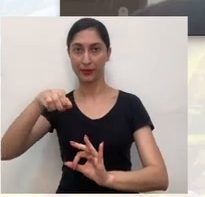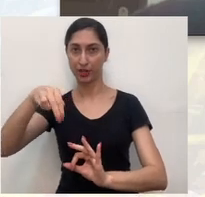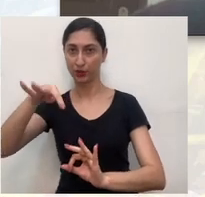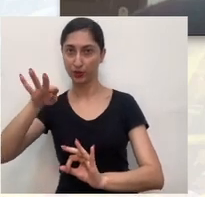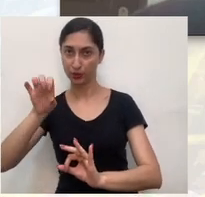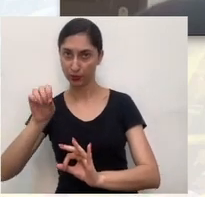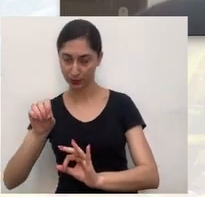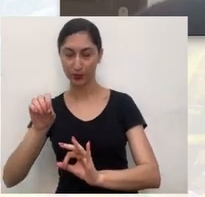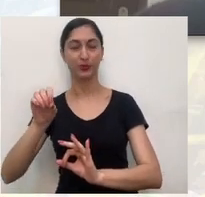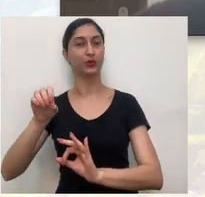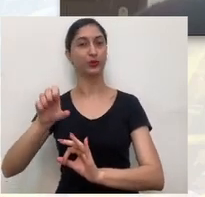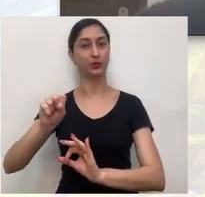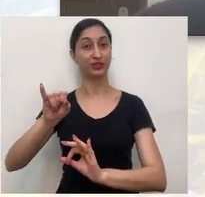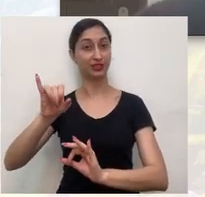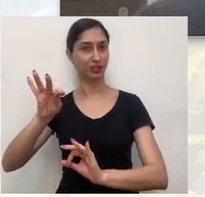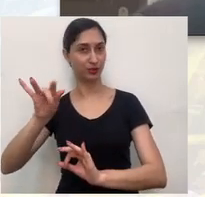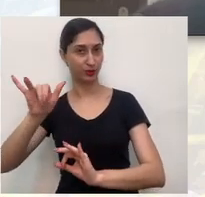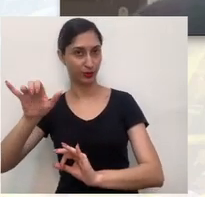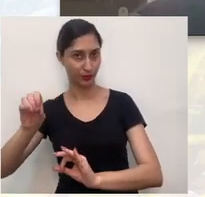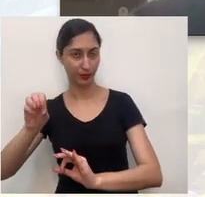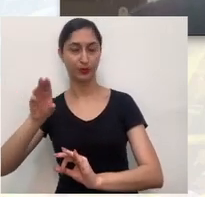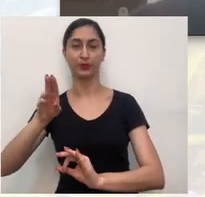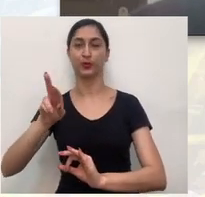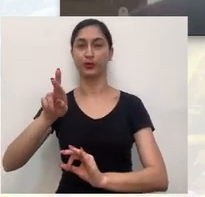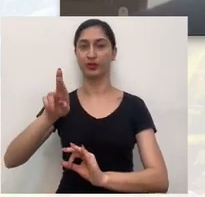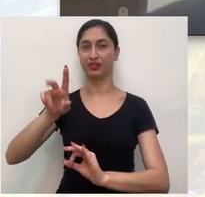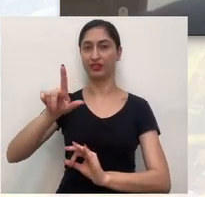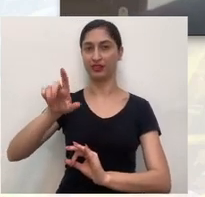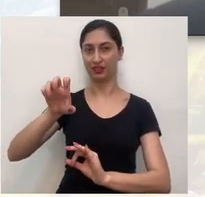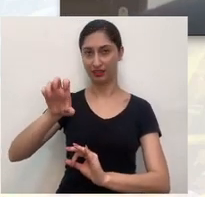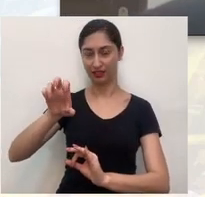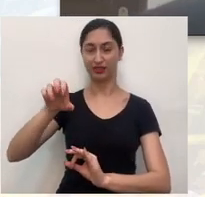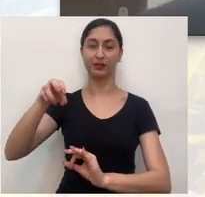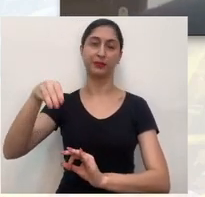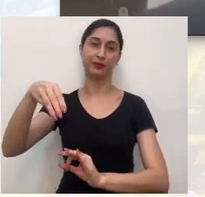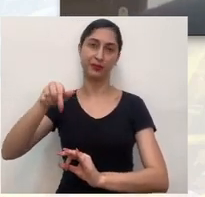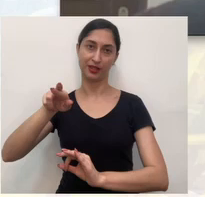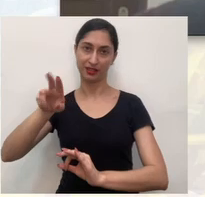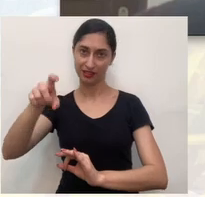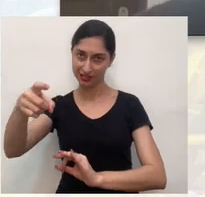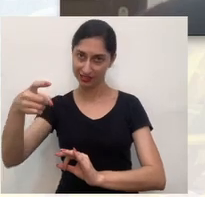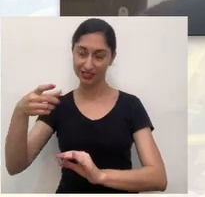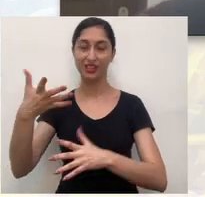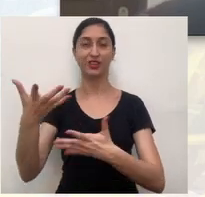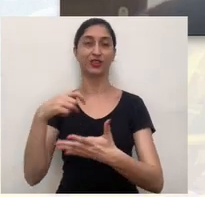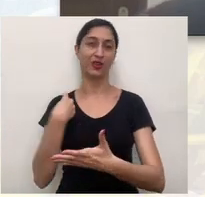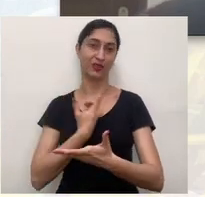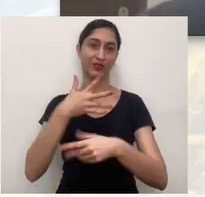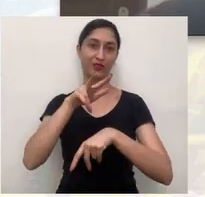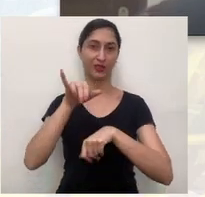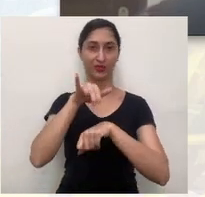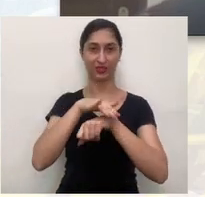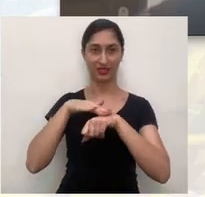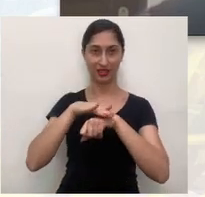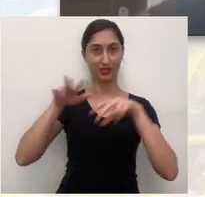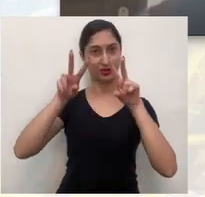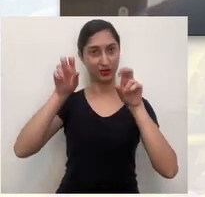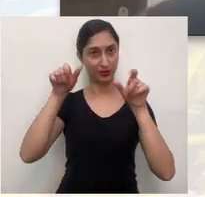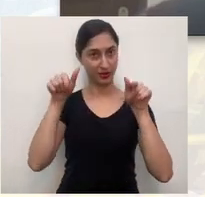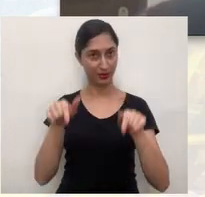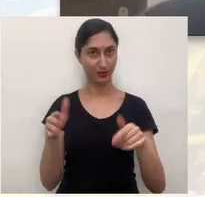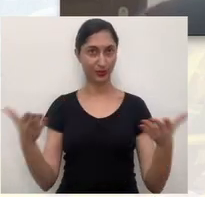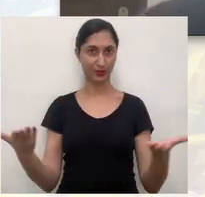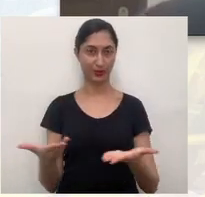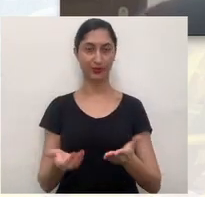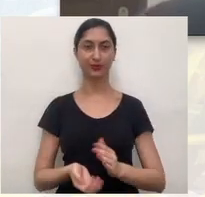pouco sobre a temporalidade da obra desse ícone do paisagismo brasileiro, né? Eu, antes de